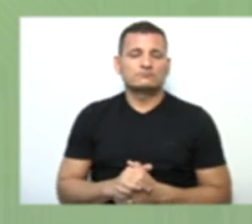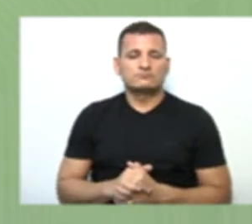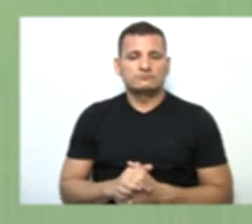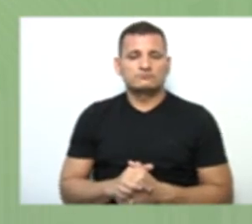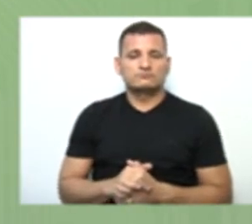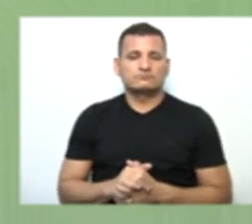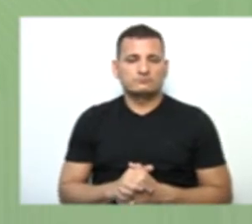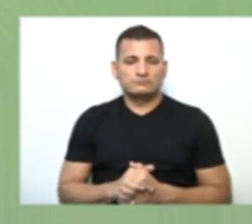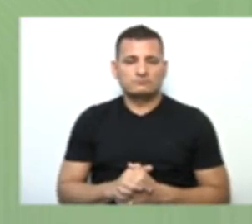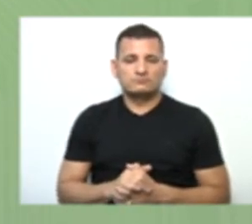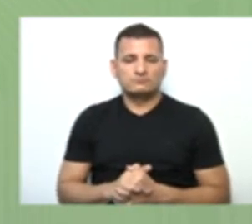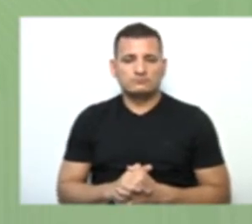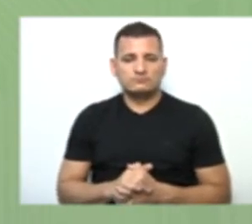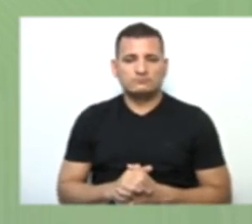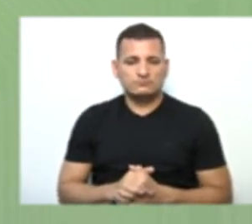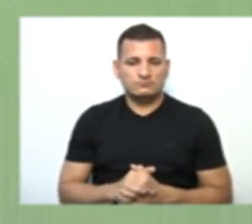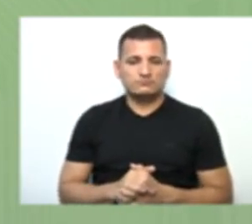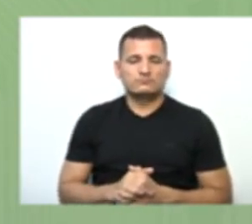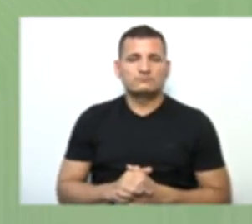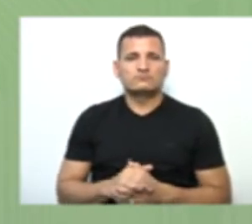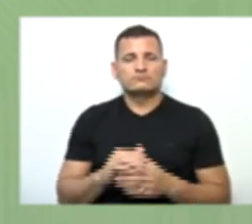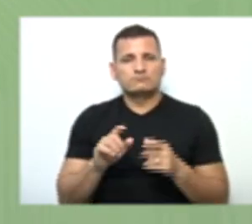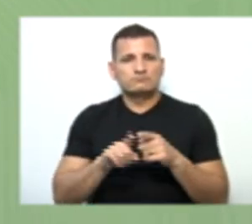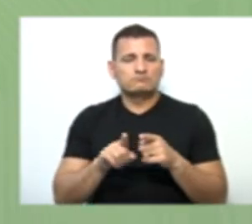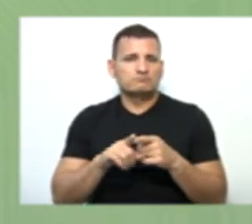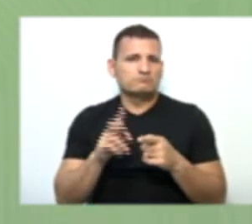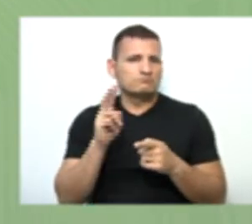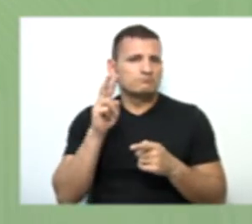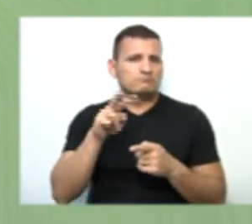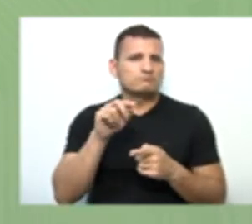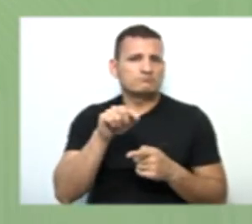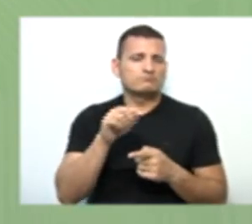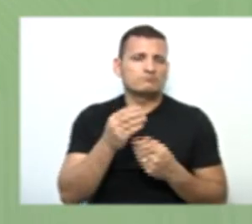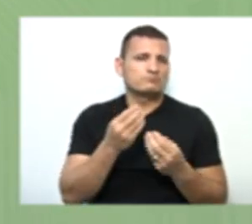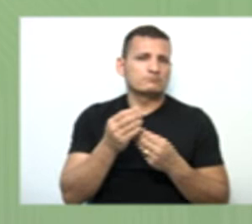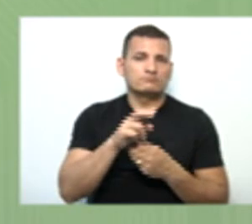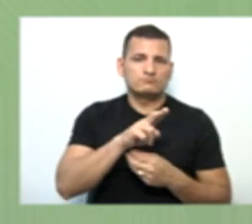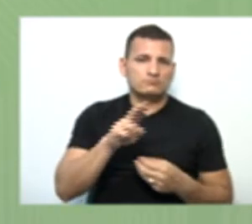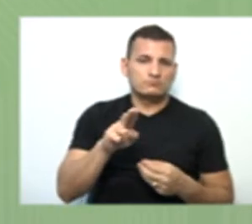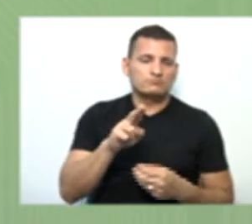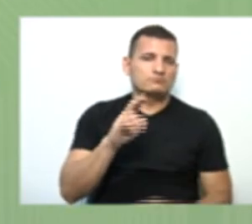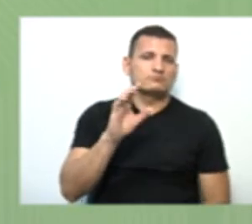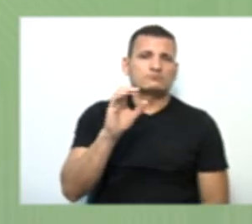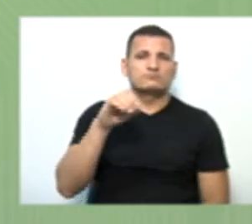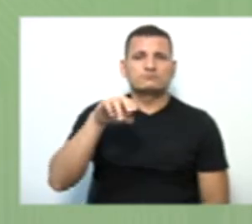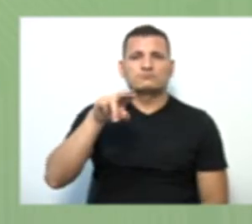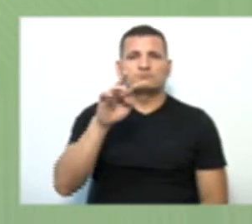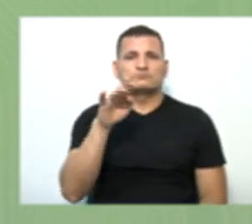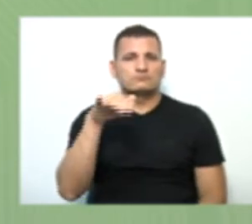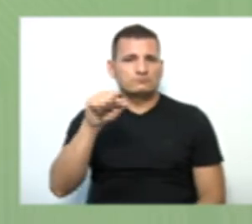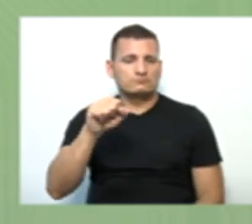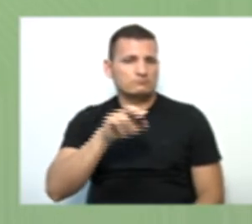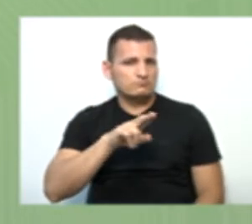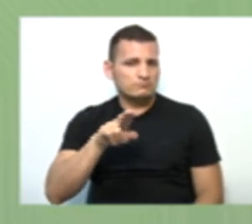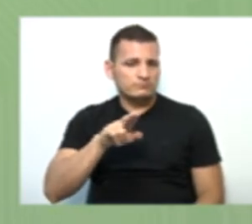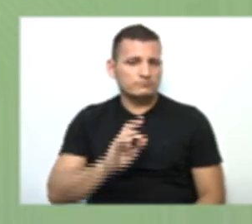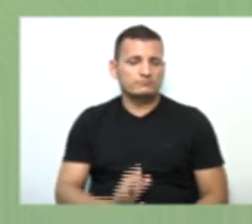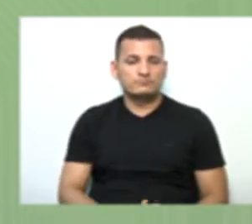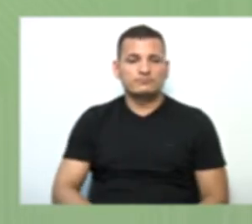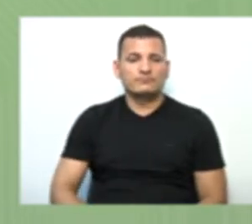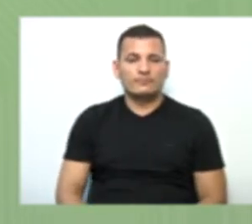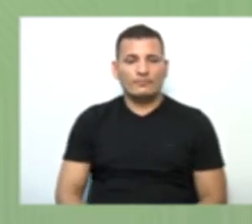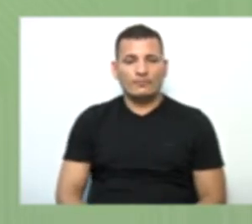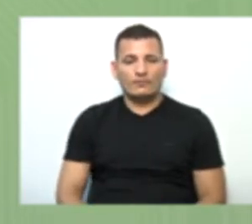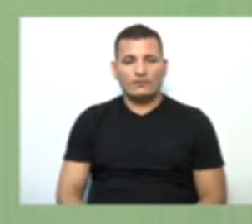é a qualidade da conta, os nomes das contas. E aí, professora? Vamos voltar